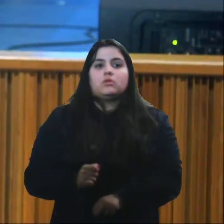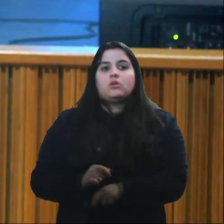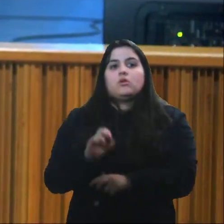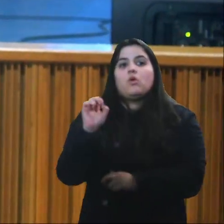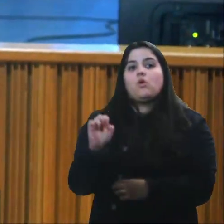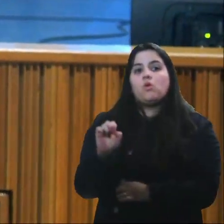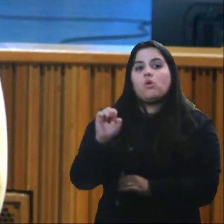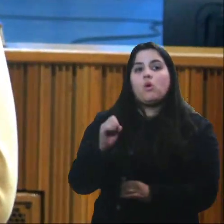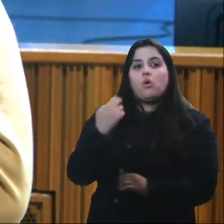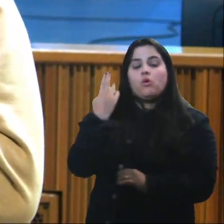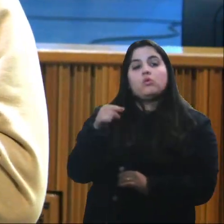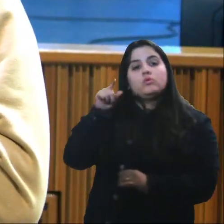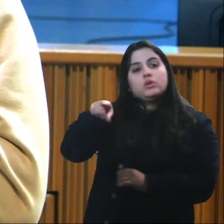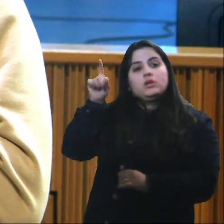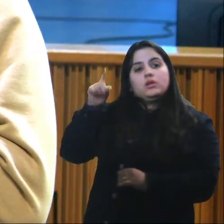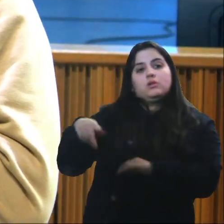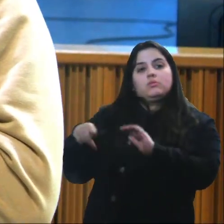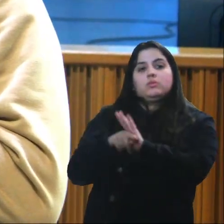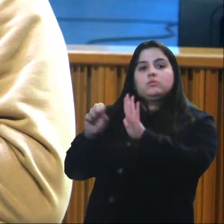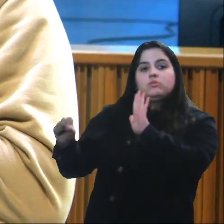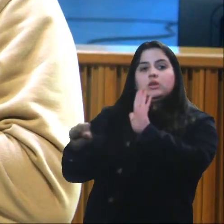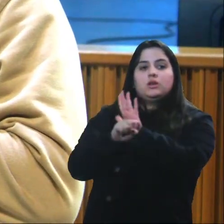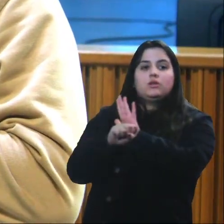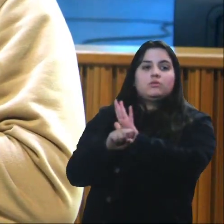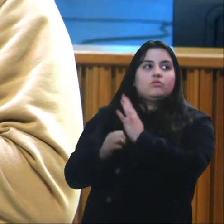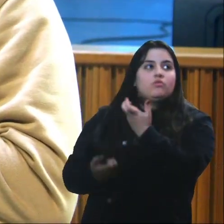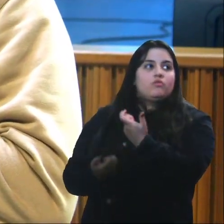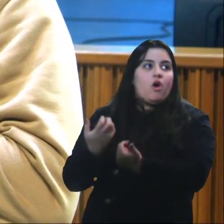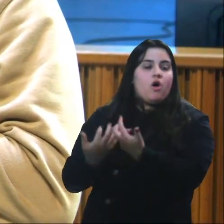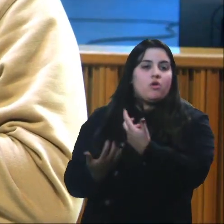é batizado no fogo.